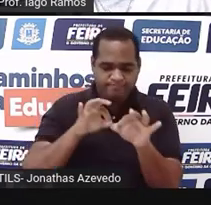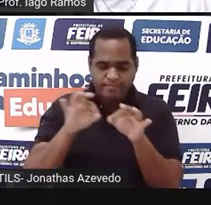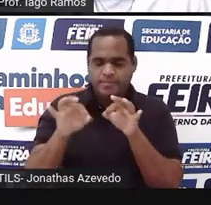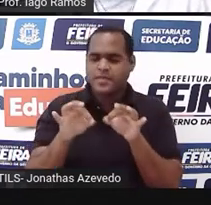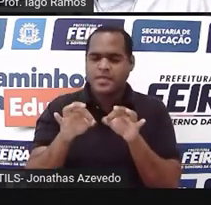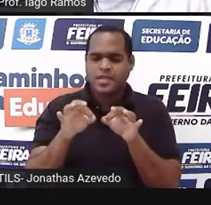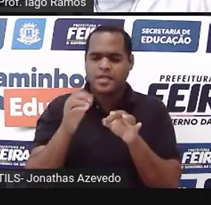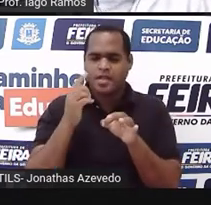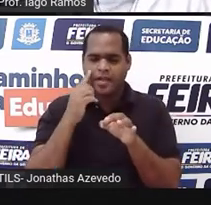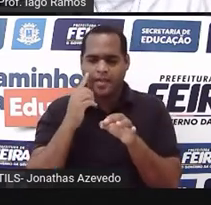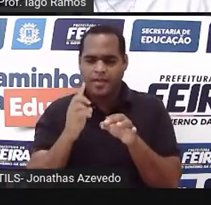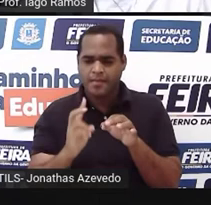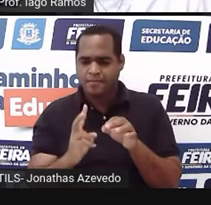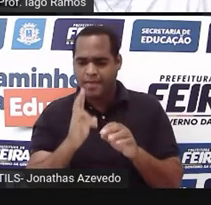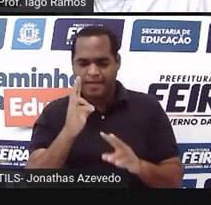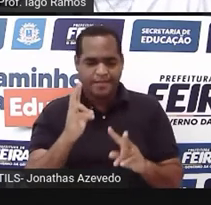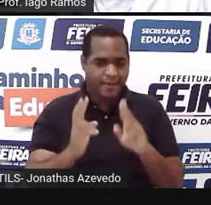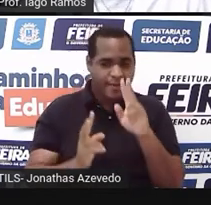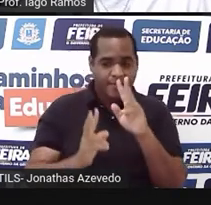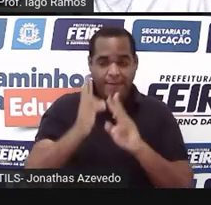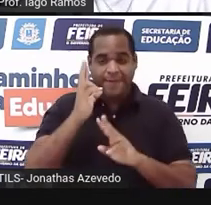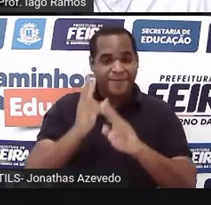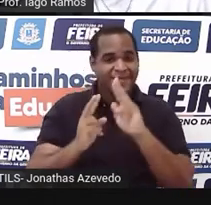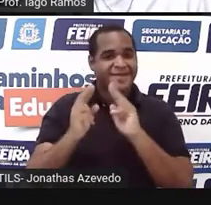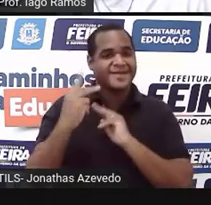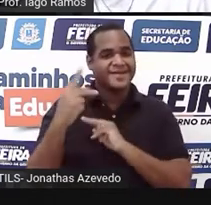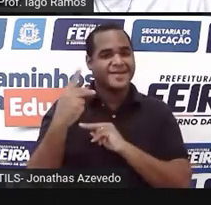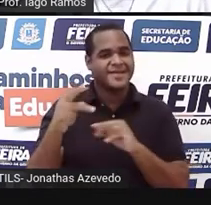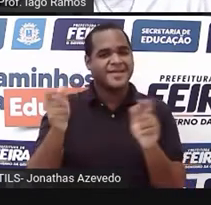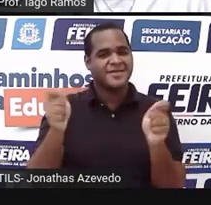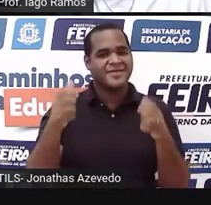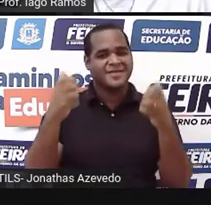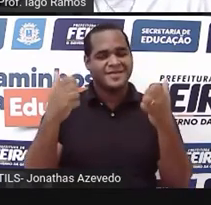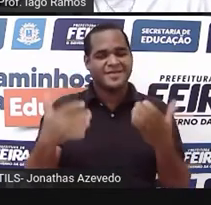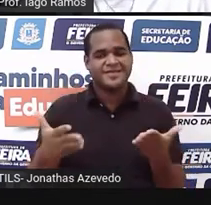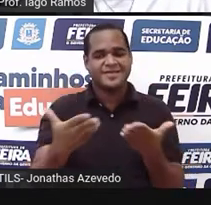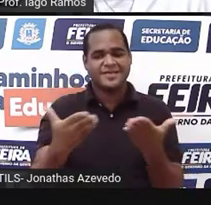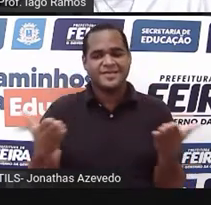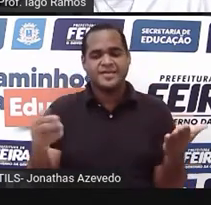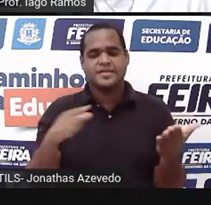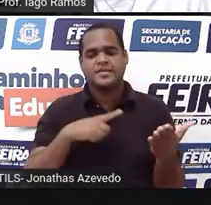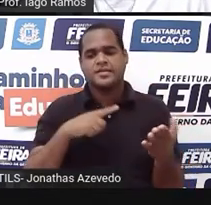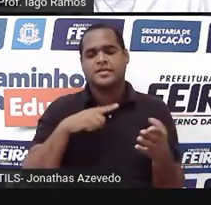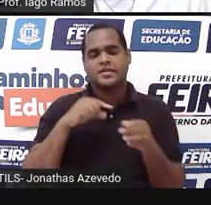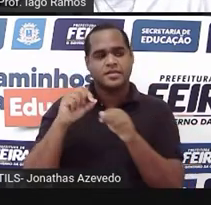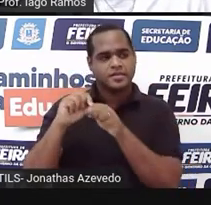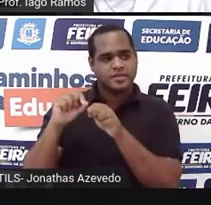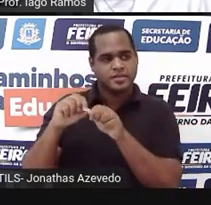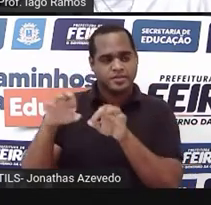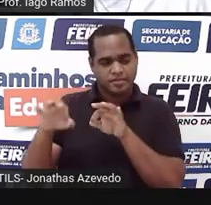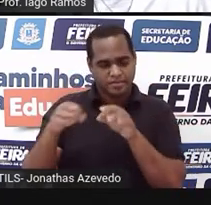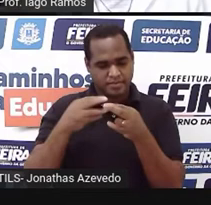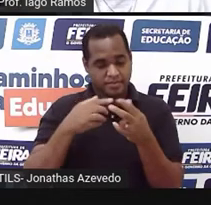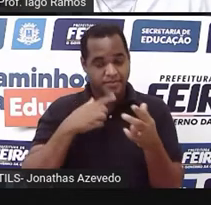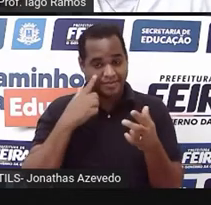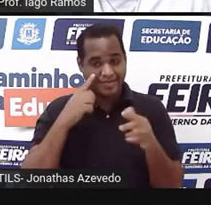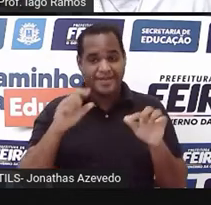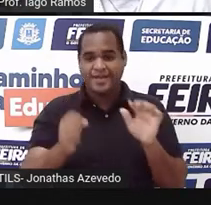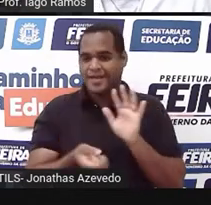fazer recortes nessa figura e de forma que esses recortes façam aparecer